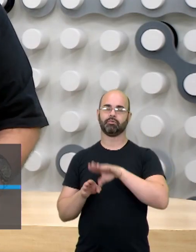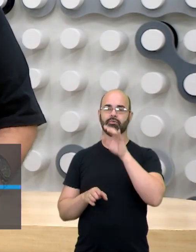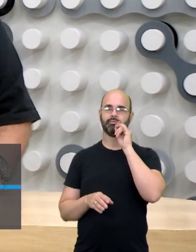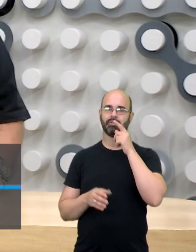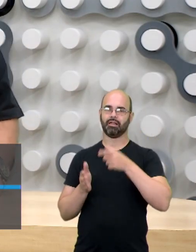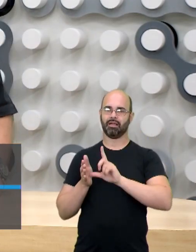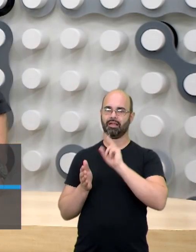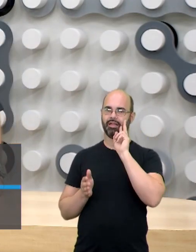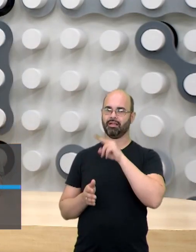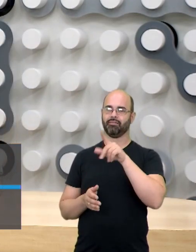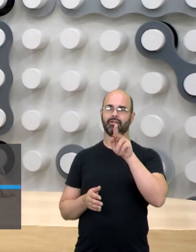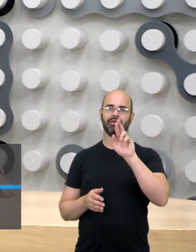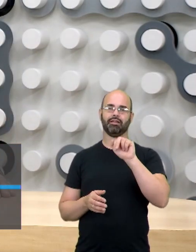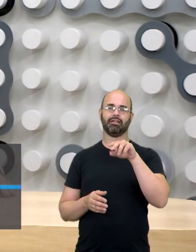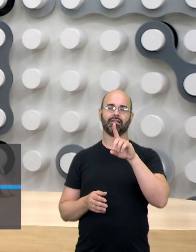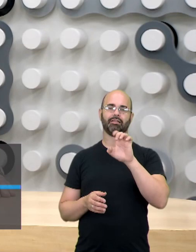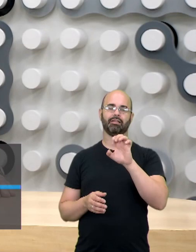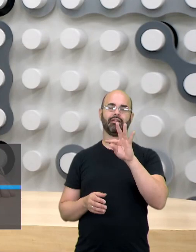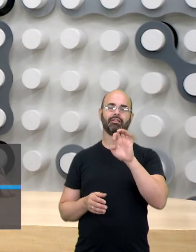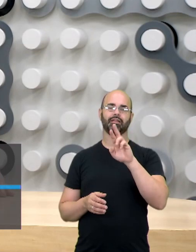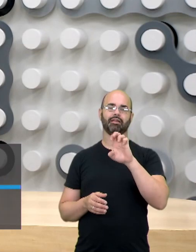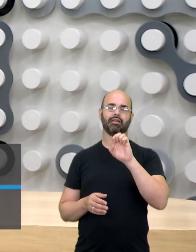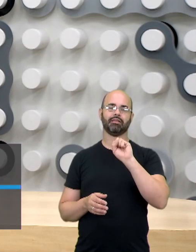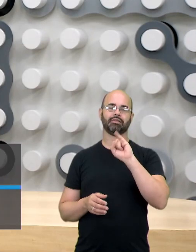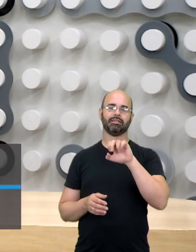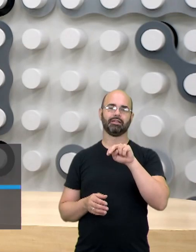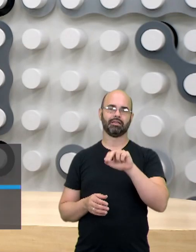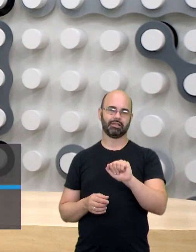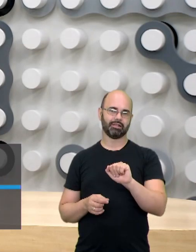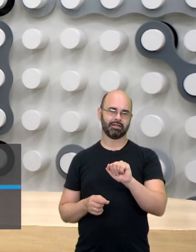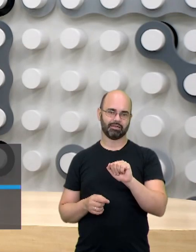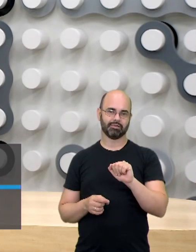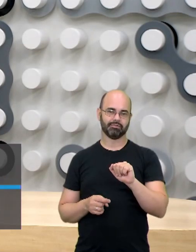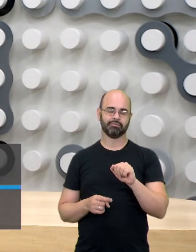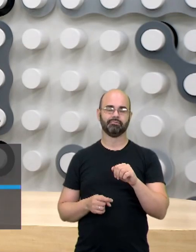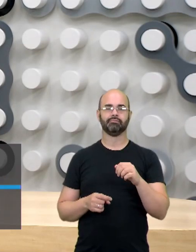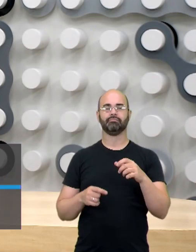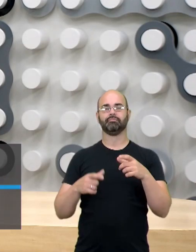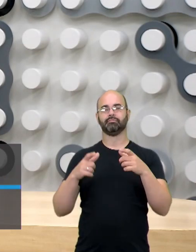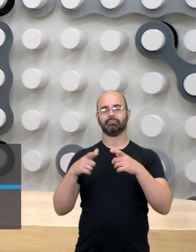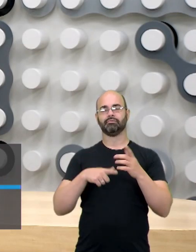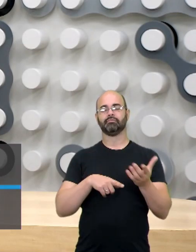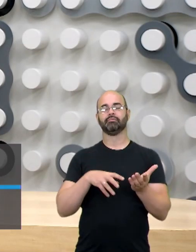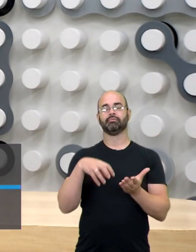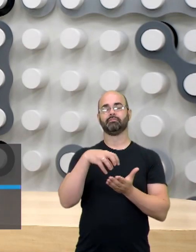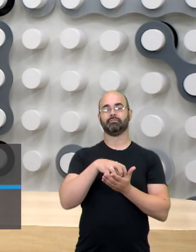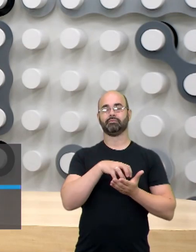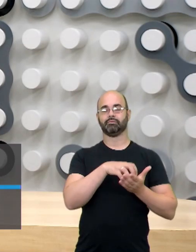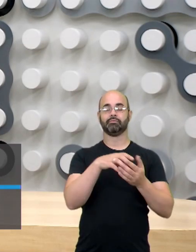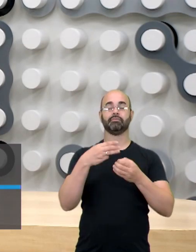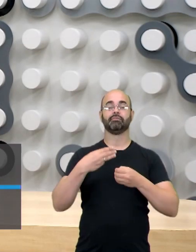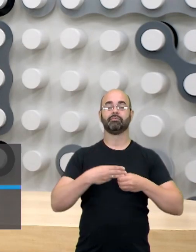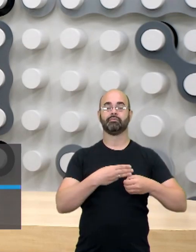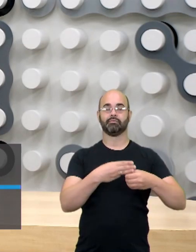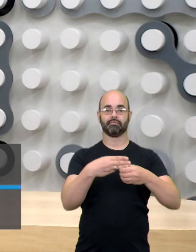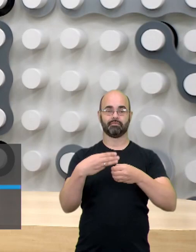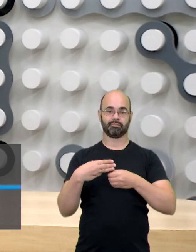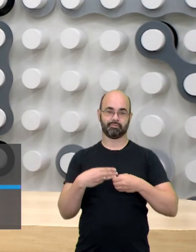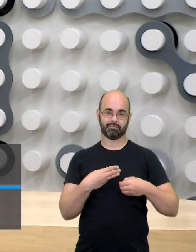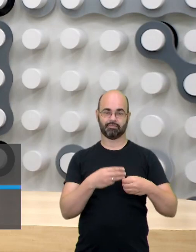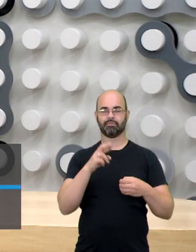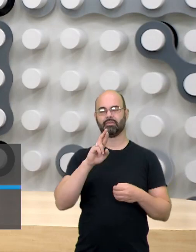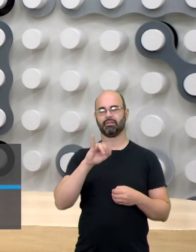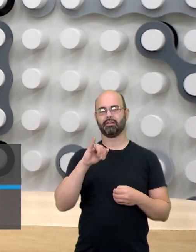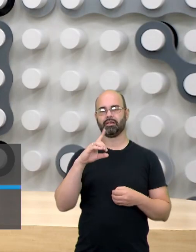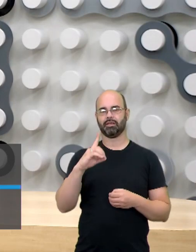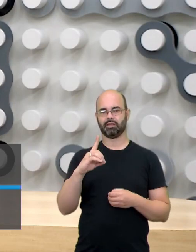Teresina, apareceu lá as regiões metropolitanas, que contém aí os municípios de capitais, a região integrada, o RID, né,